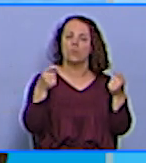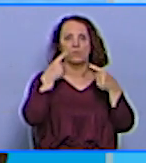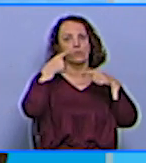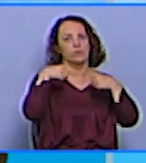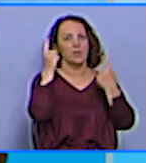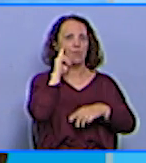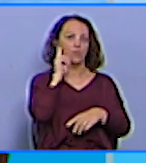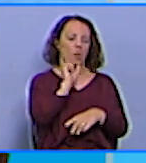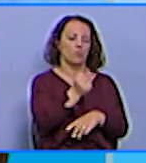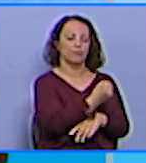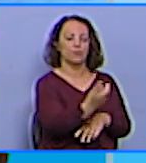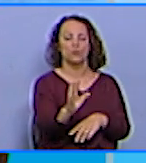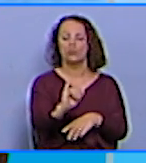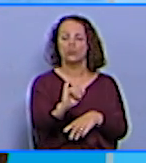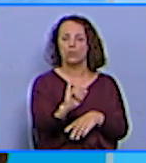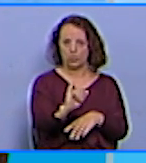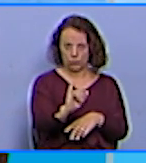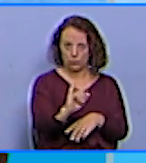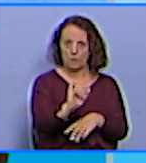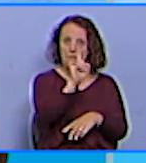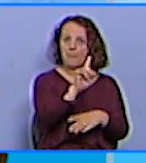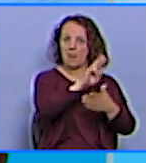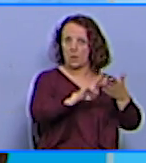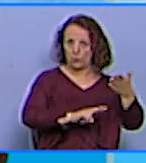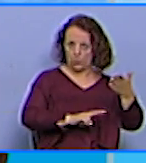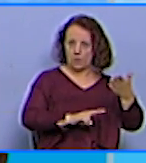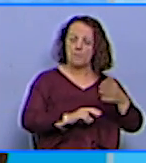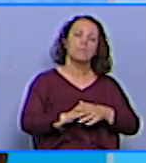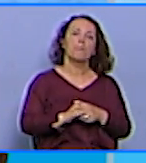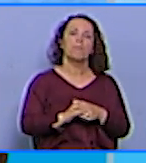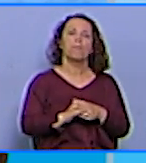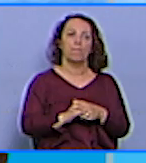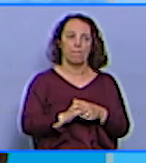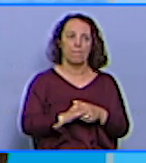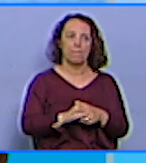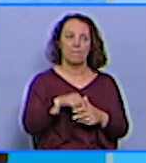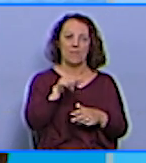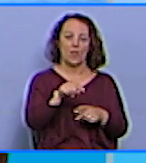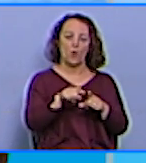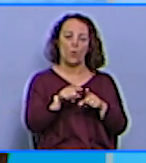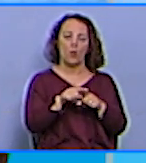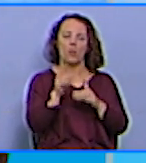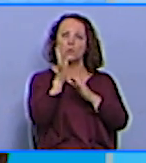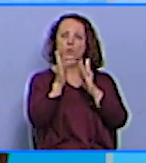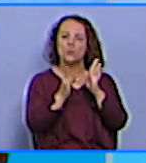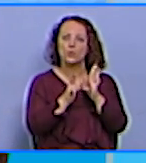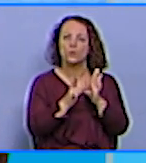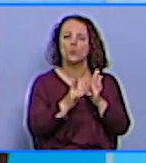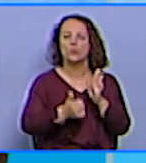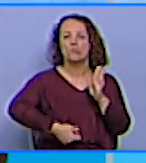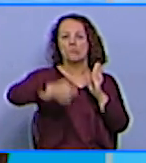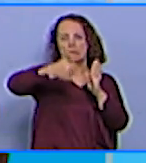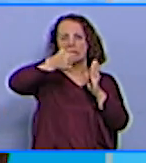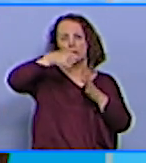nos Atos dos Apóstolos, na primeira leitura, esta centralidade de Jesus Cristo na comunidade e